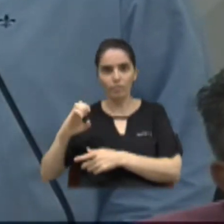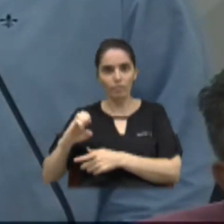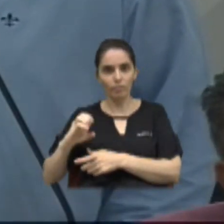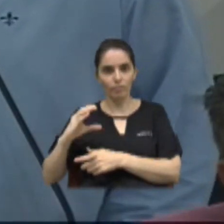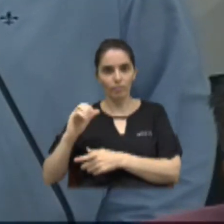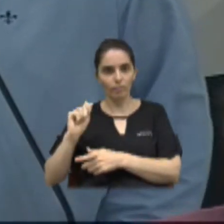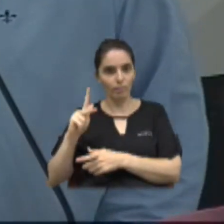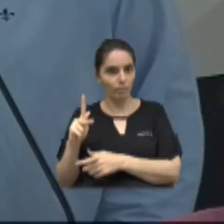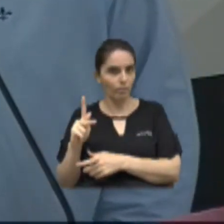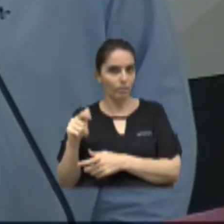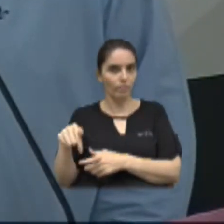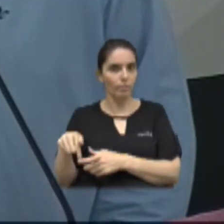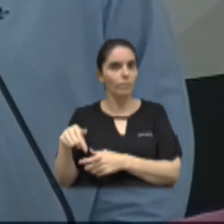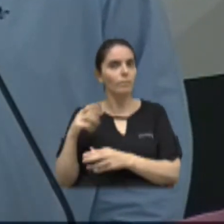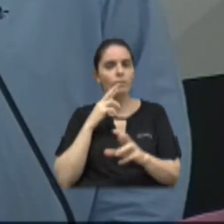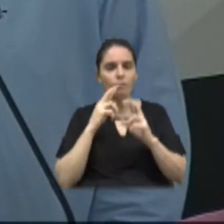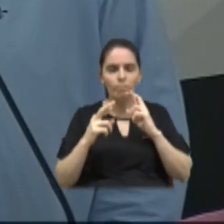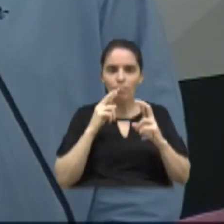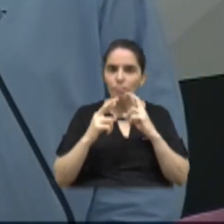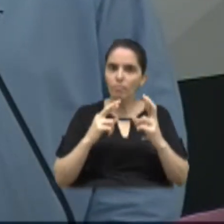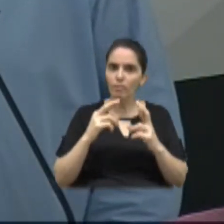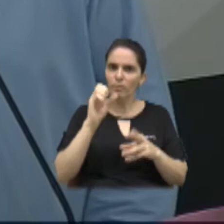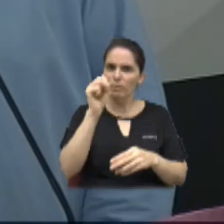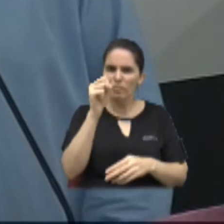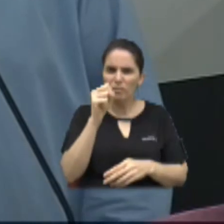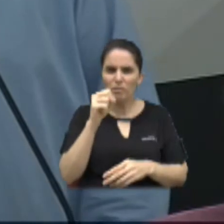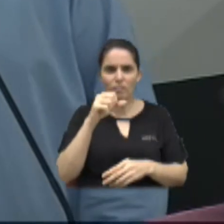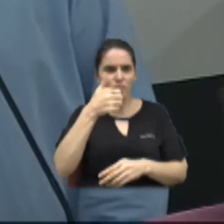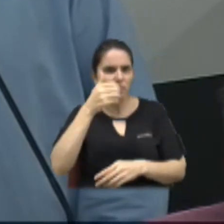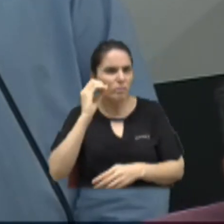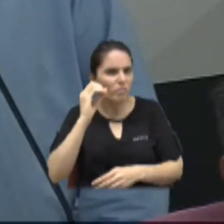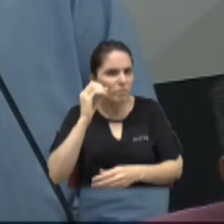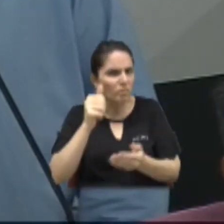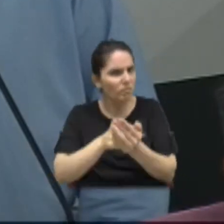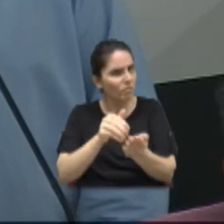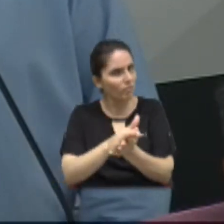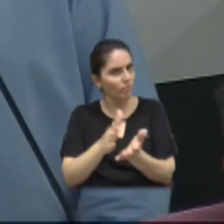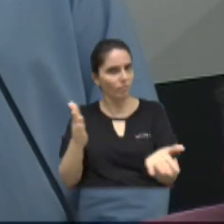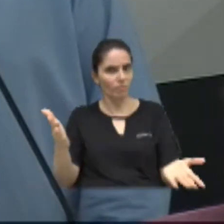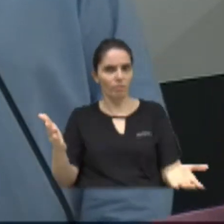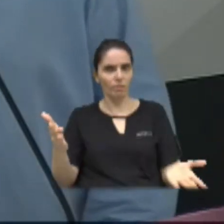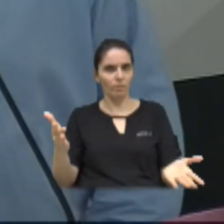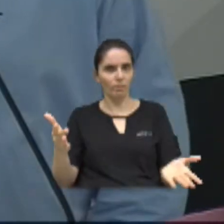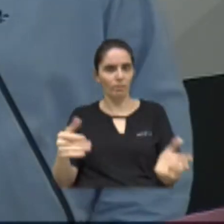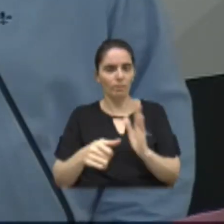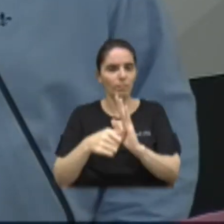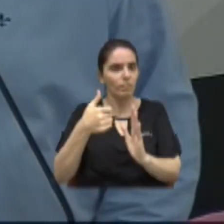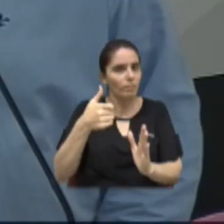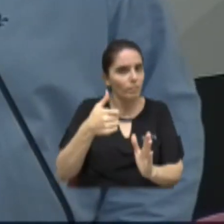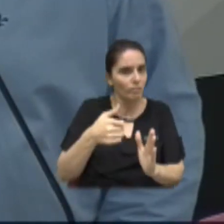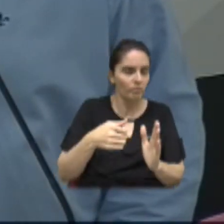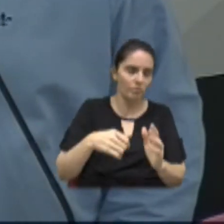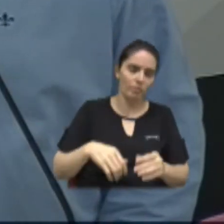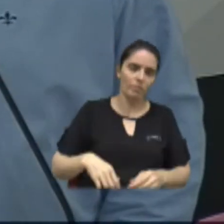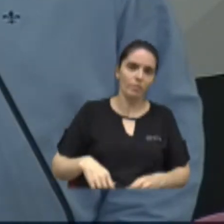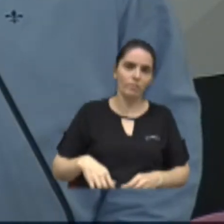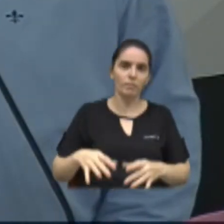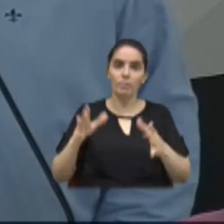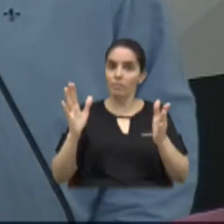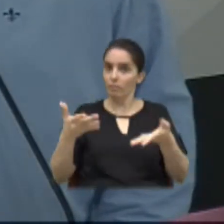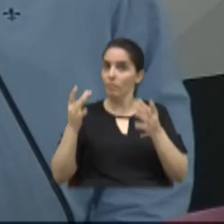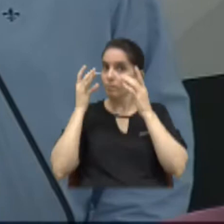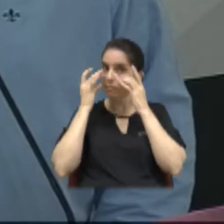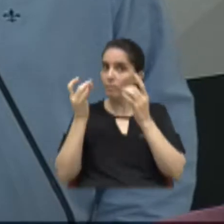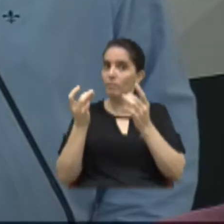Eu acredito que ninguém quer tomar 8, 10 multas. Se tomou a primeira, você já vai tomar uma certa prudência em relação a isso.